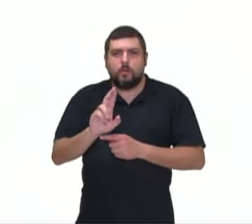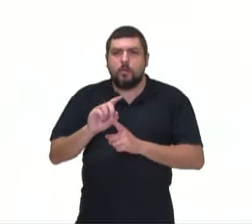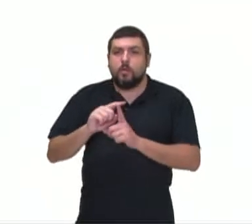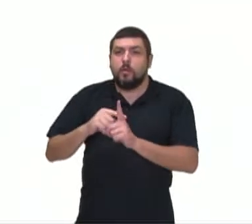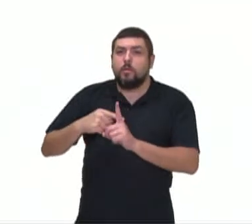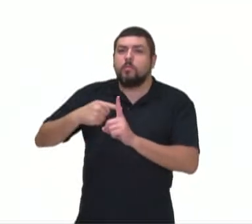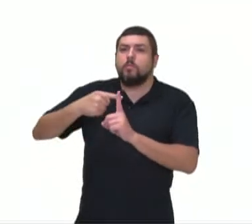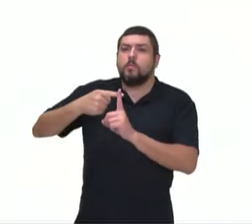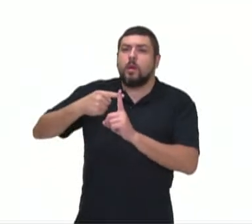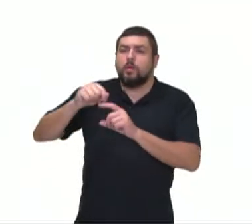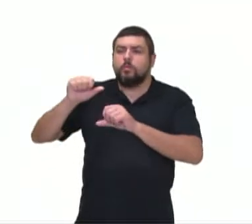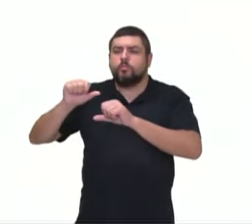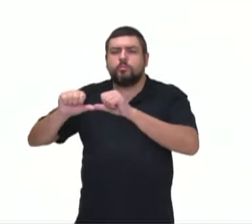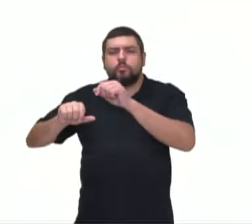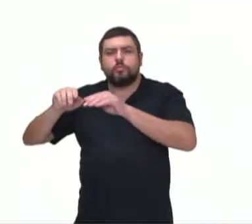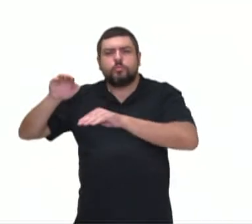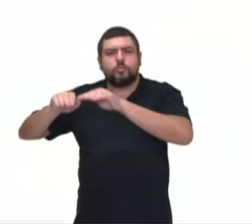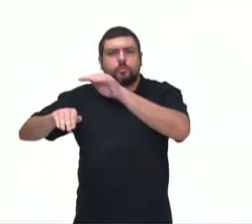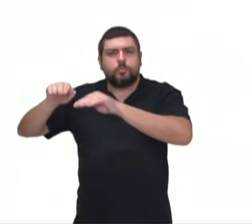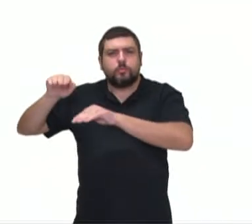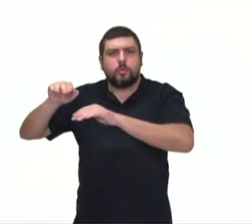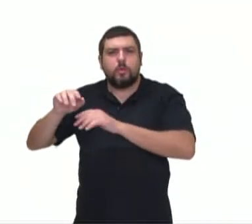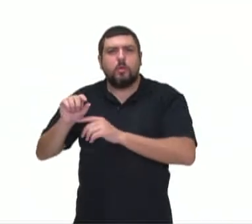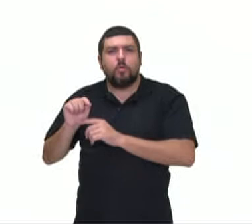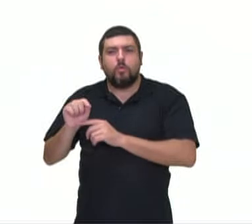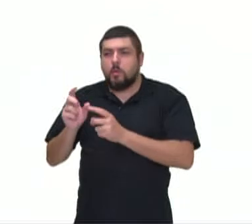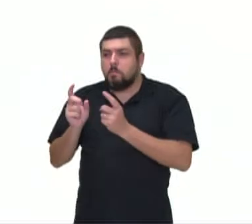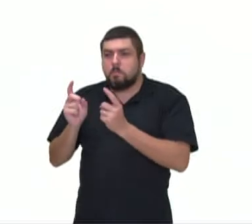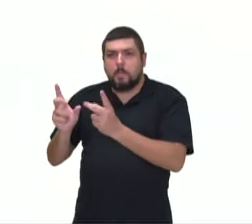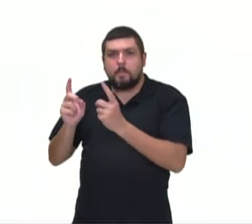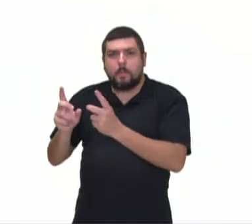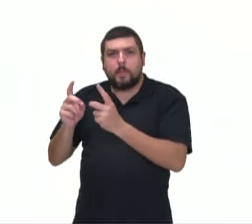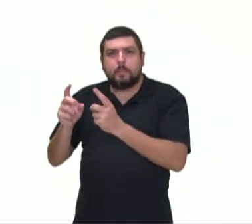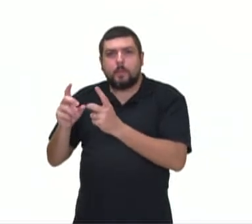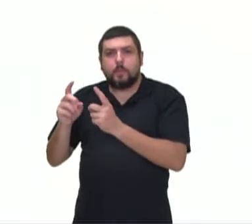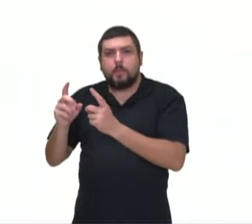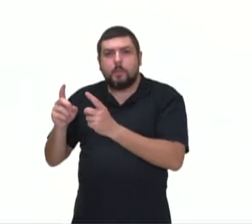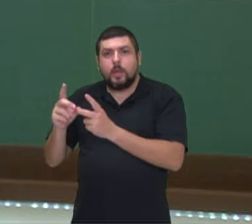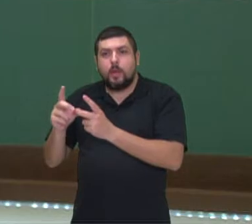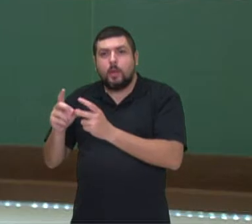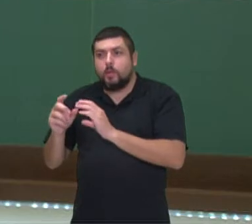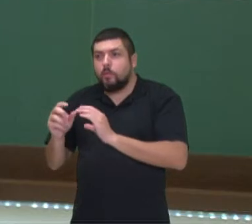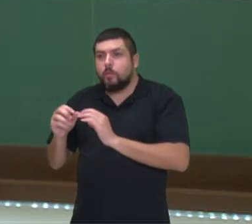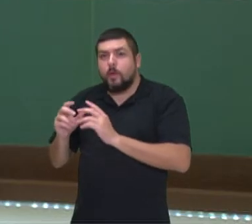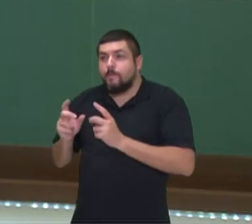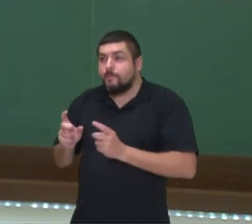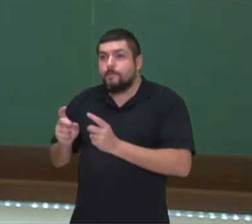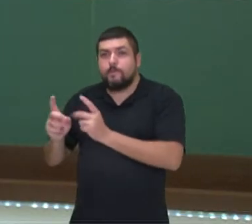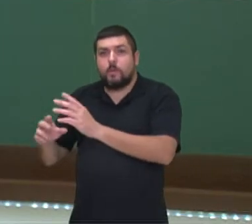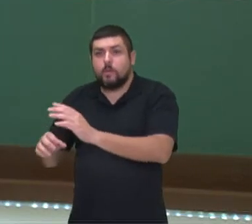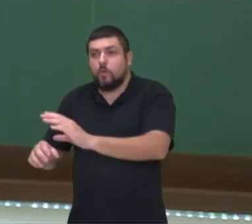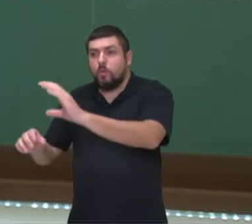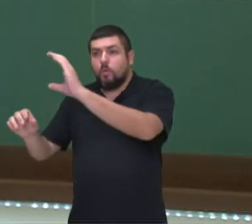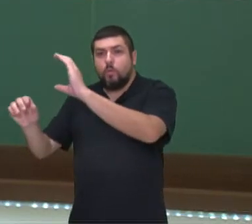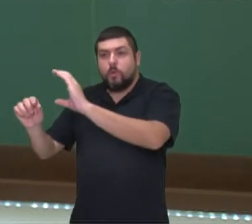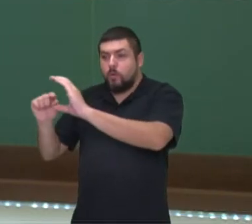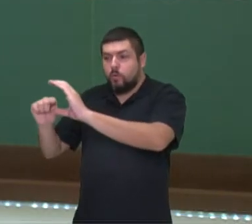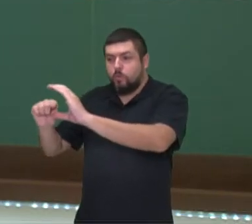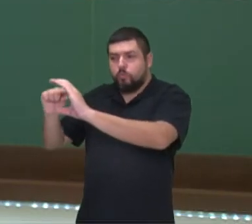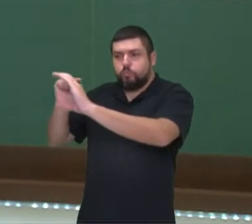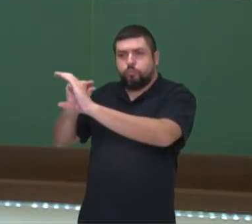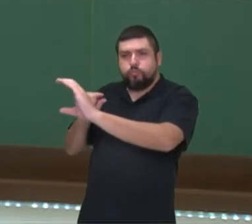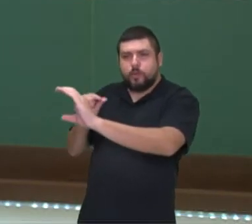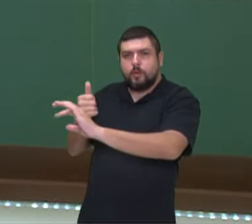variável de 10% sobre o valor das suas vendas no mês. Então, ele recebe uma comissão em cima das suas